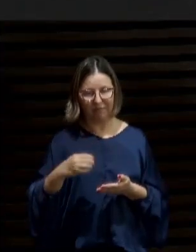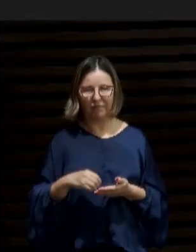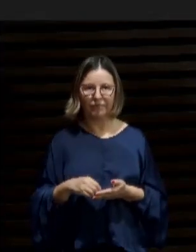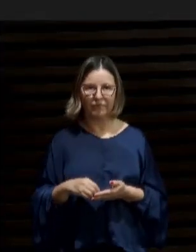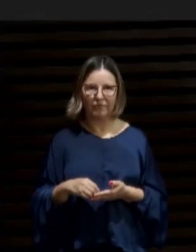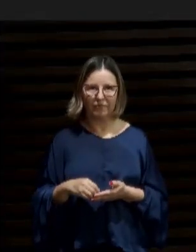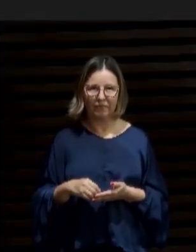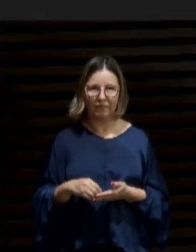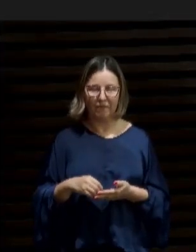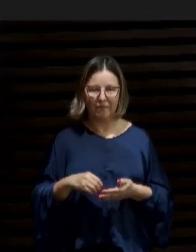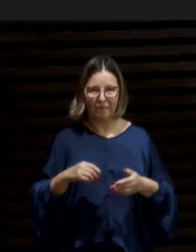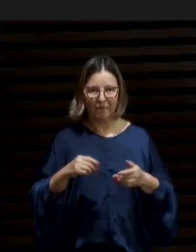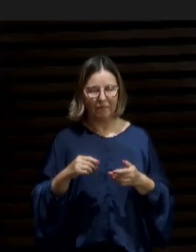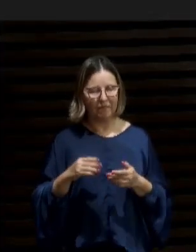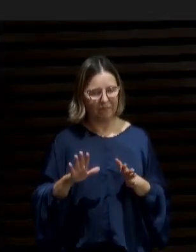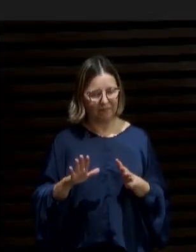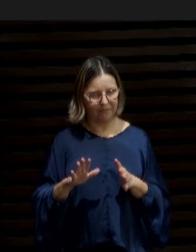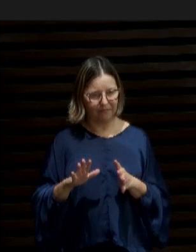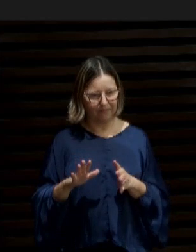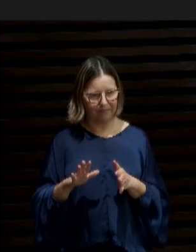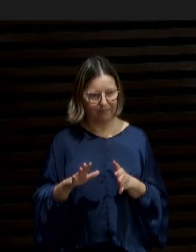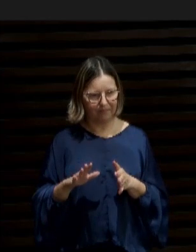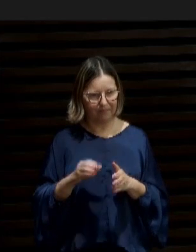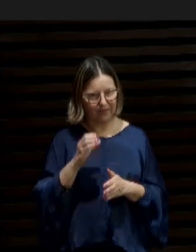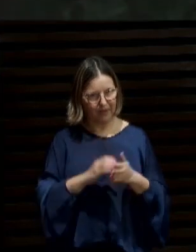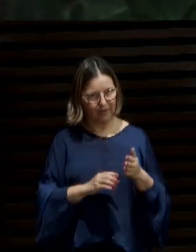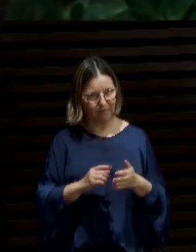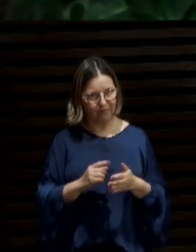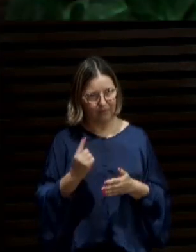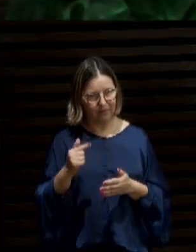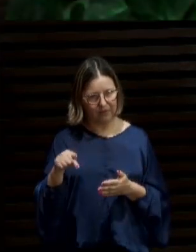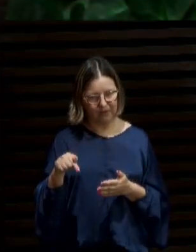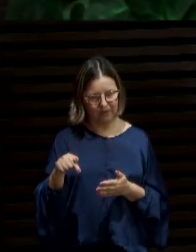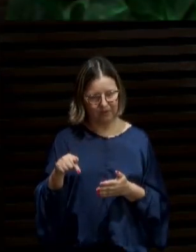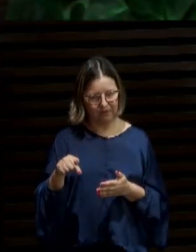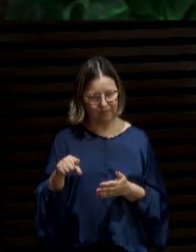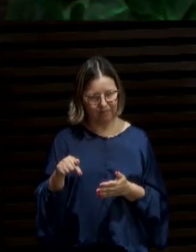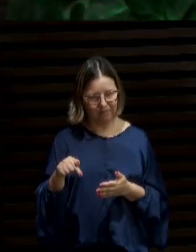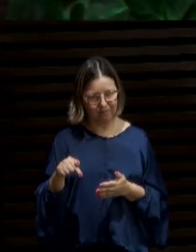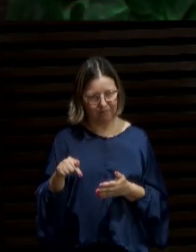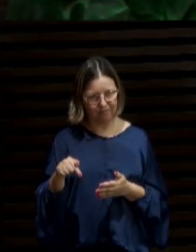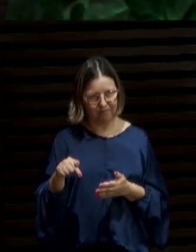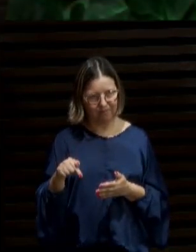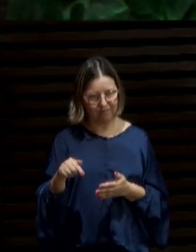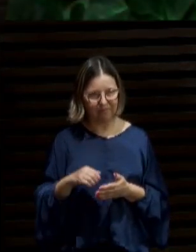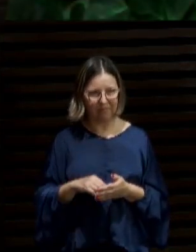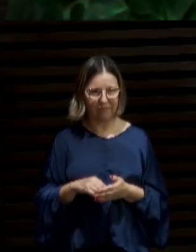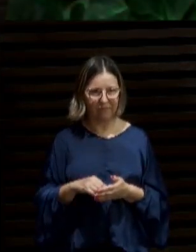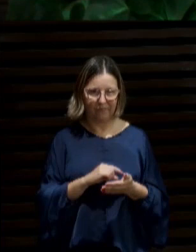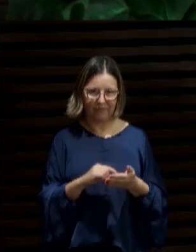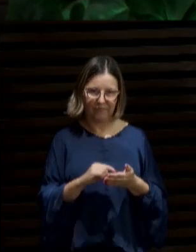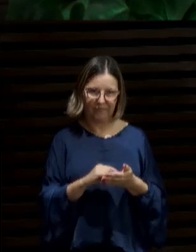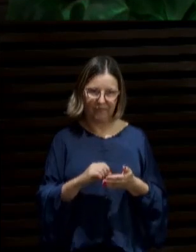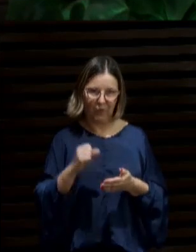Pilatos, ouvindo tal declaração... Não, 17, João capítulo 17,